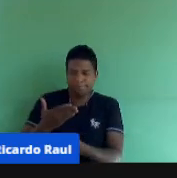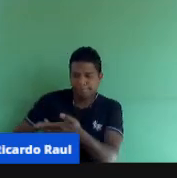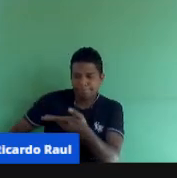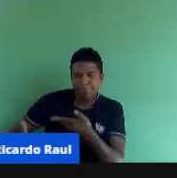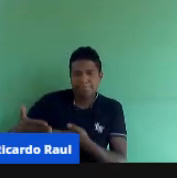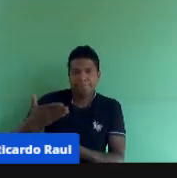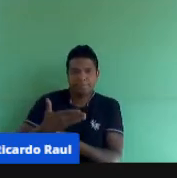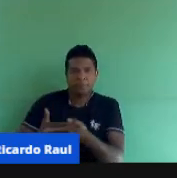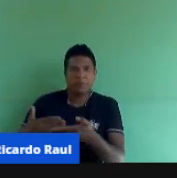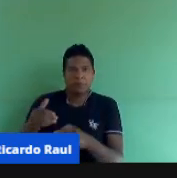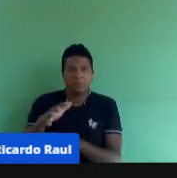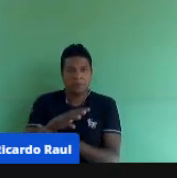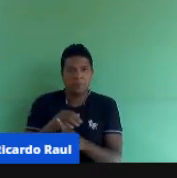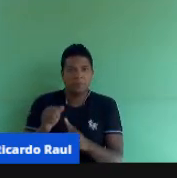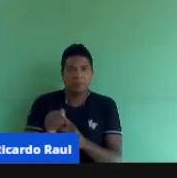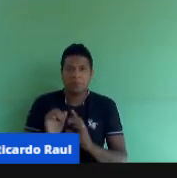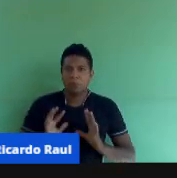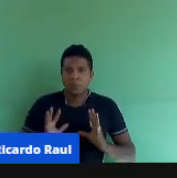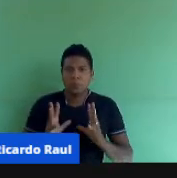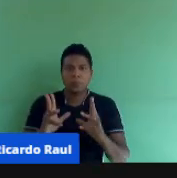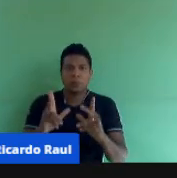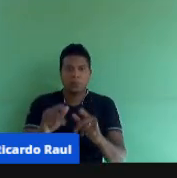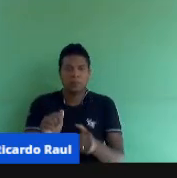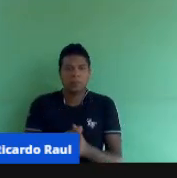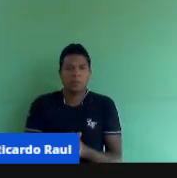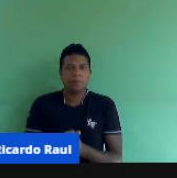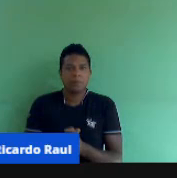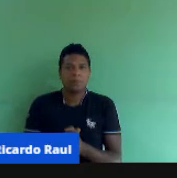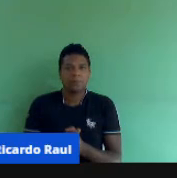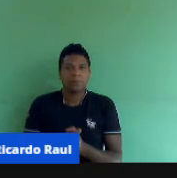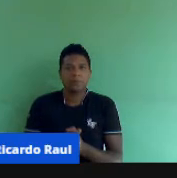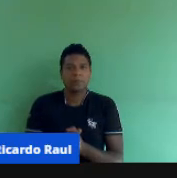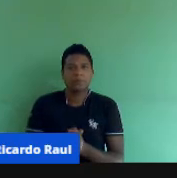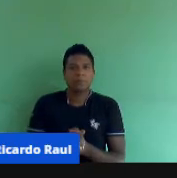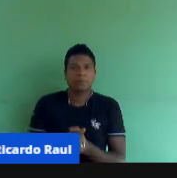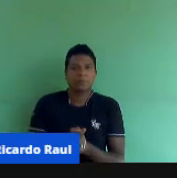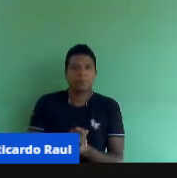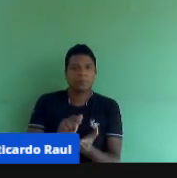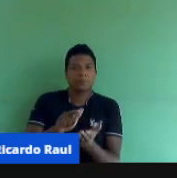da comunidade toda. E aí eles construíram aí a Carta da Terra, esses são